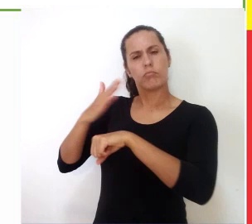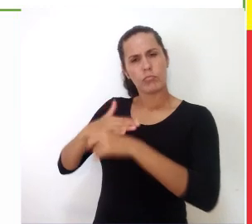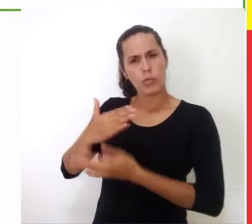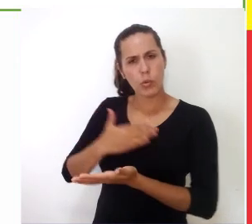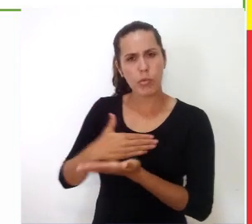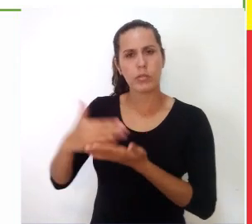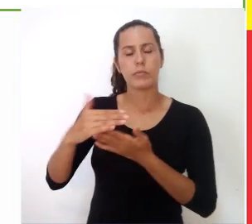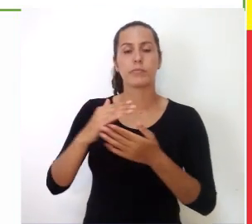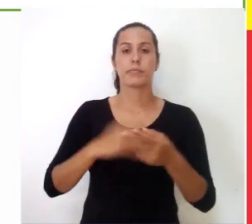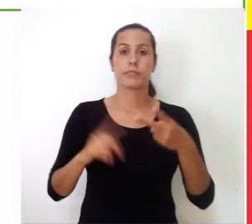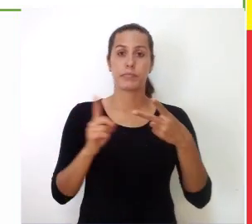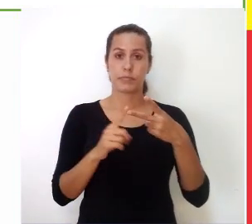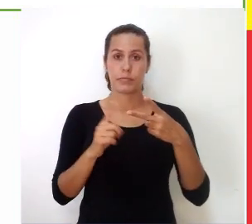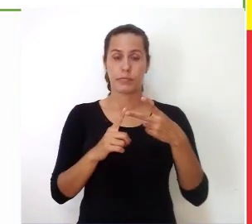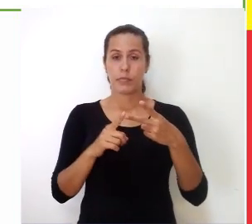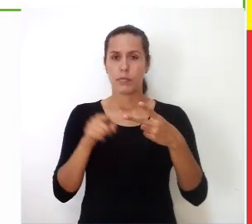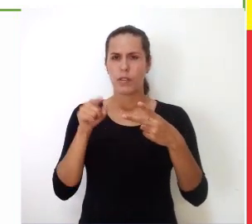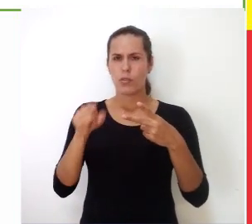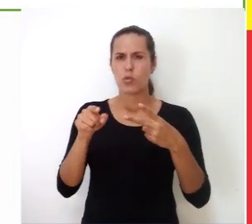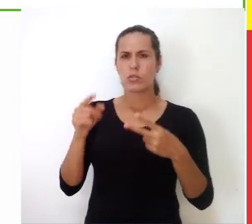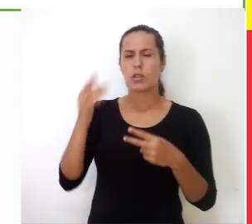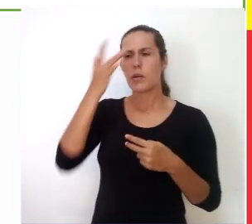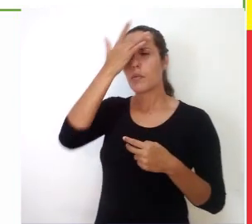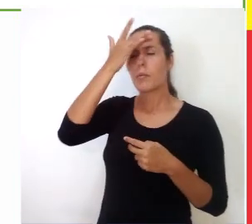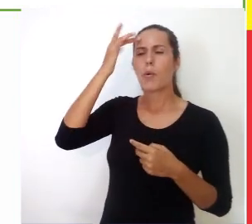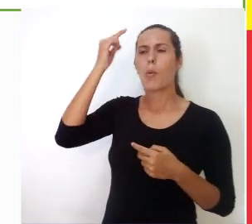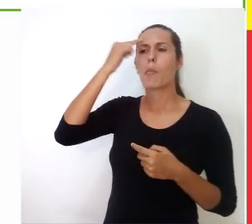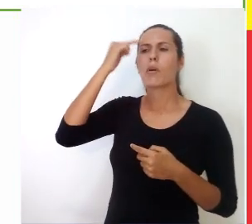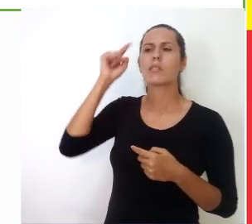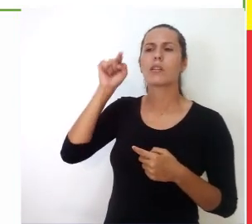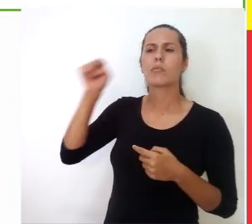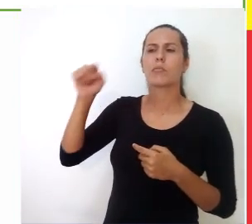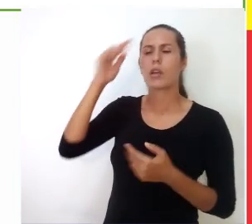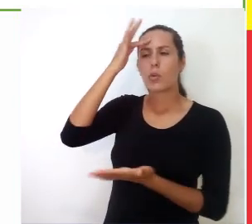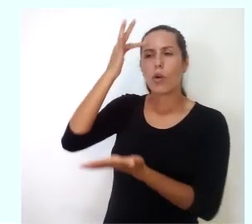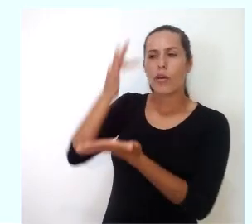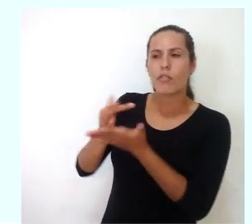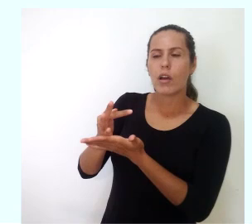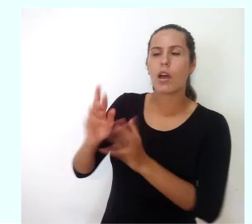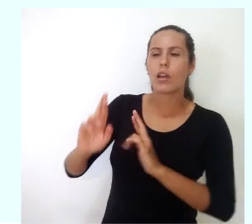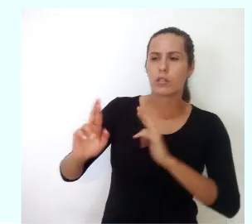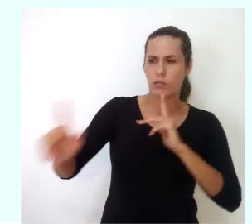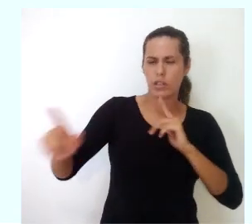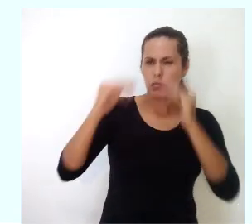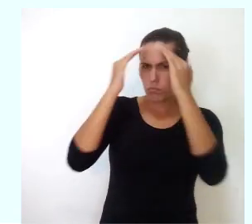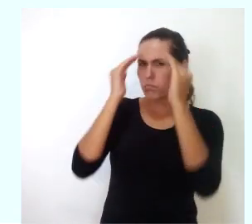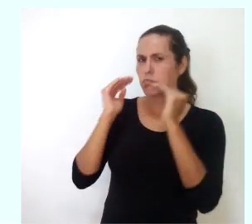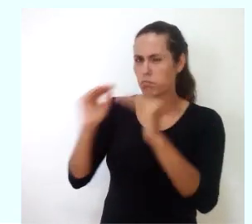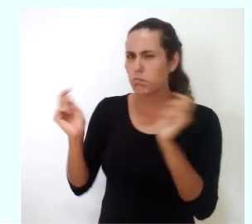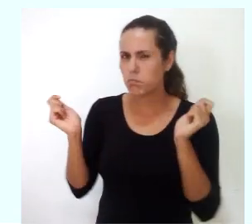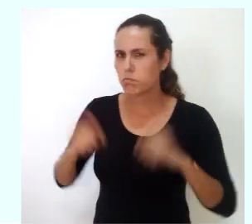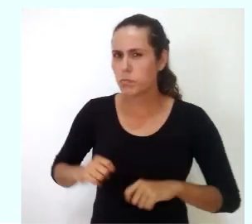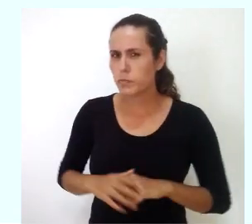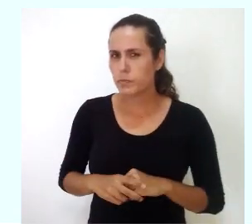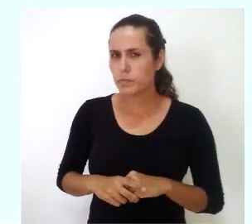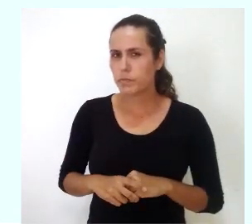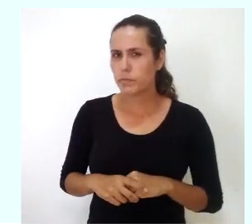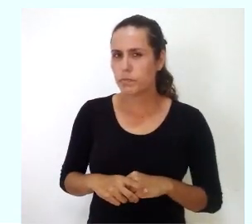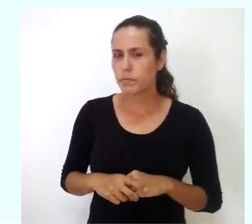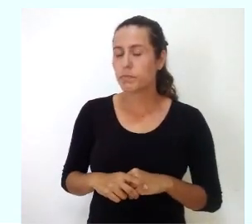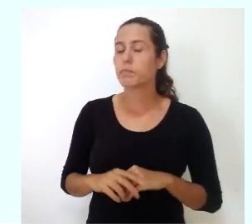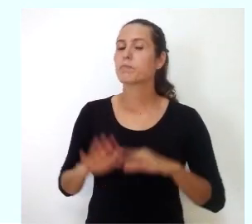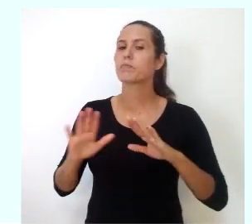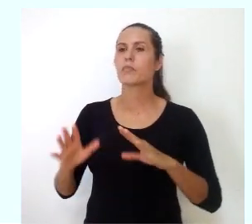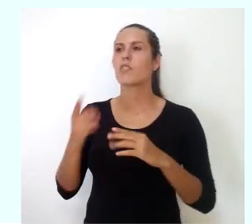o pensamento contrário, a fé contrária à sua? Você é capaz de respeitar alguém que vem e critica a sua